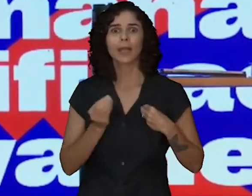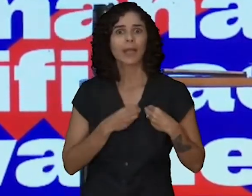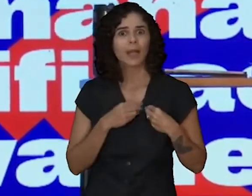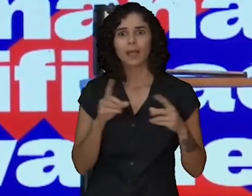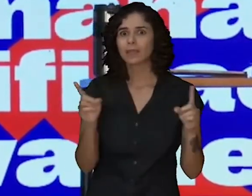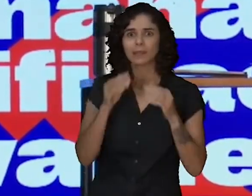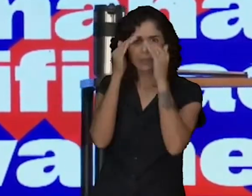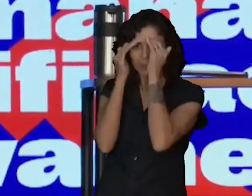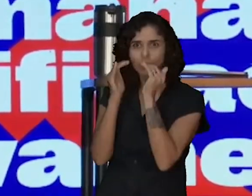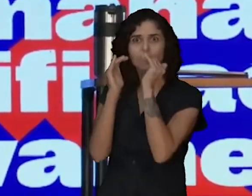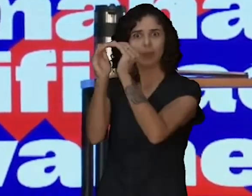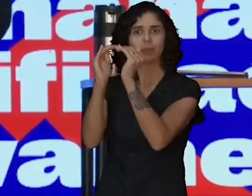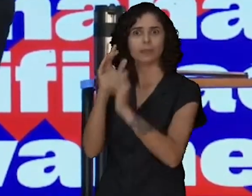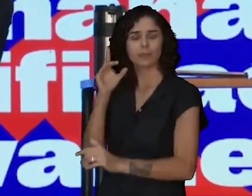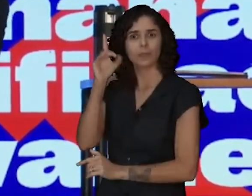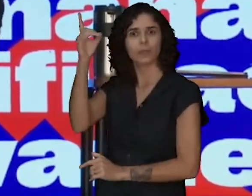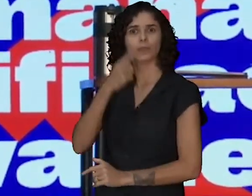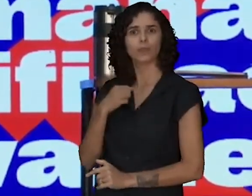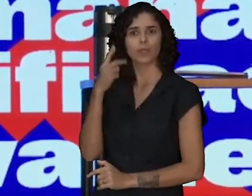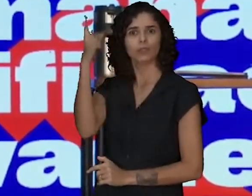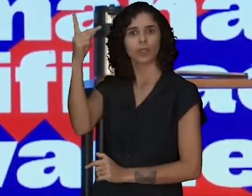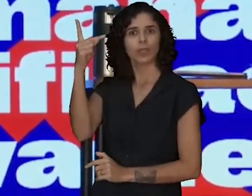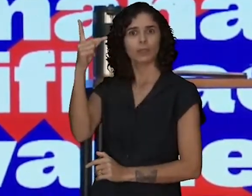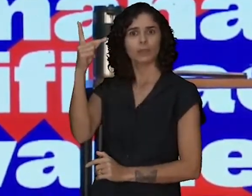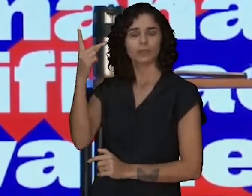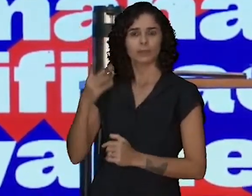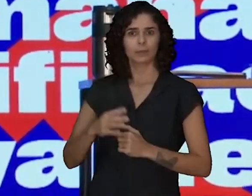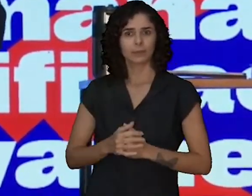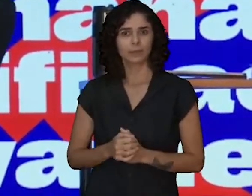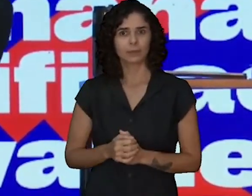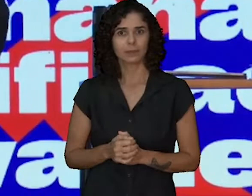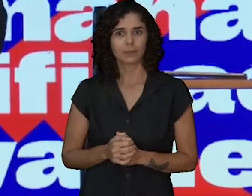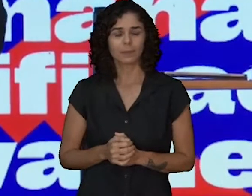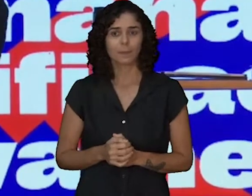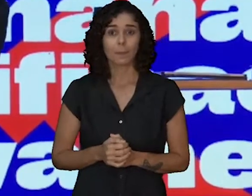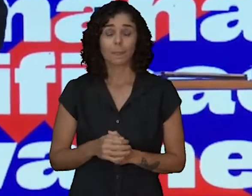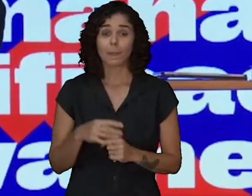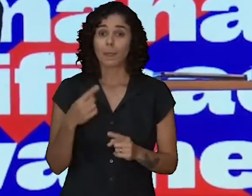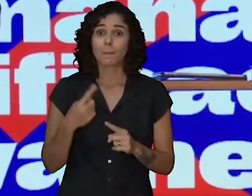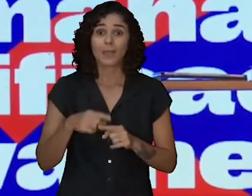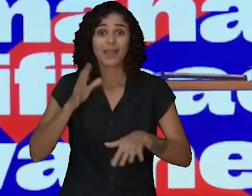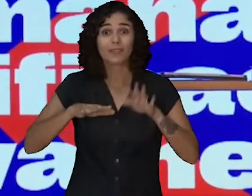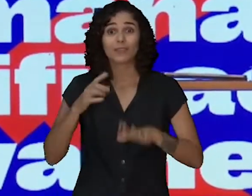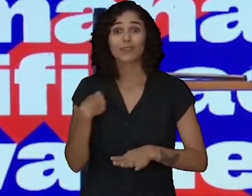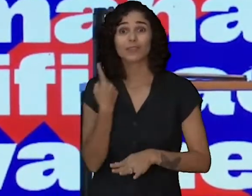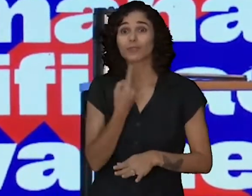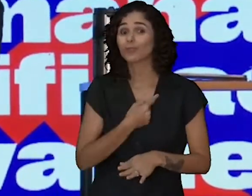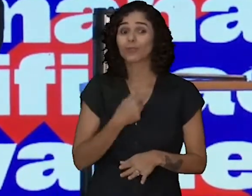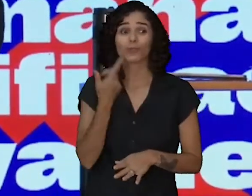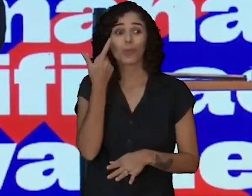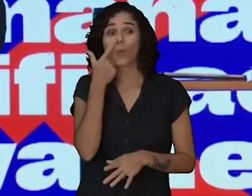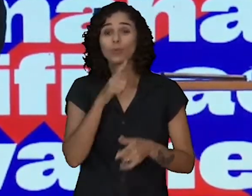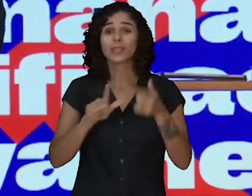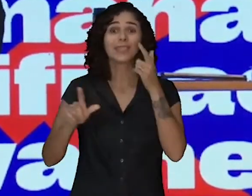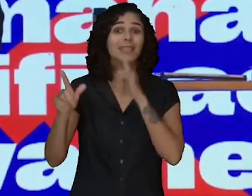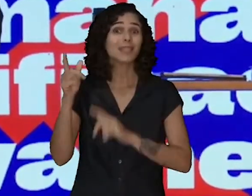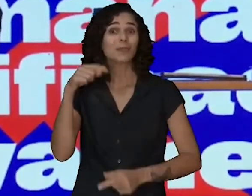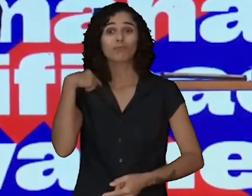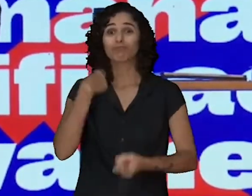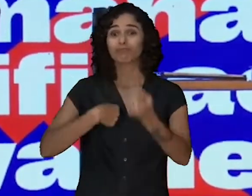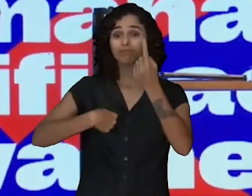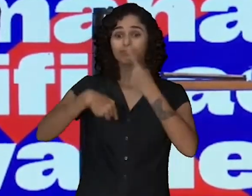que Deus nos deu para fazer. Sabe por que a gente muitas vezes não tem sucesso na vida profissional,